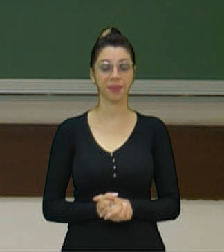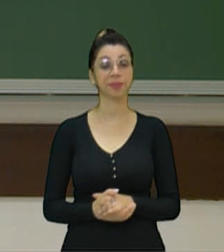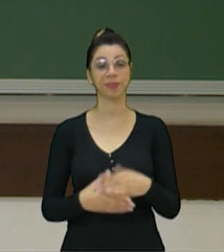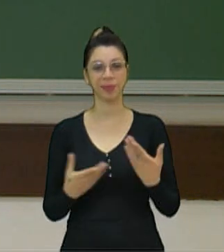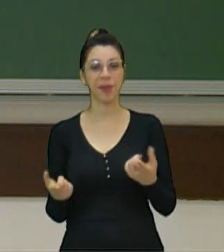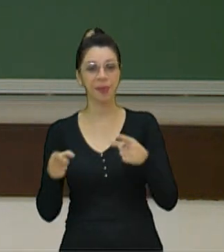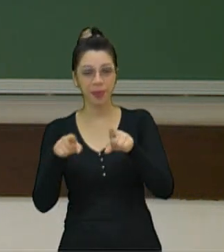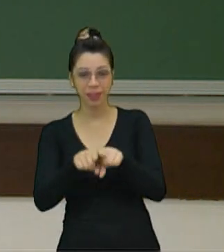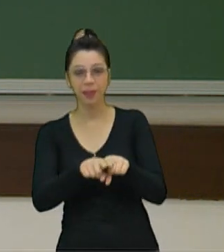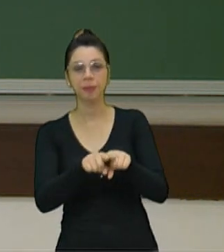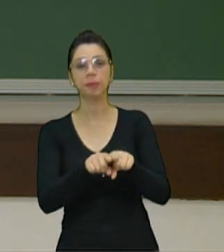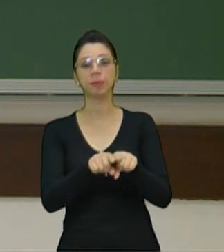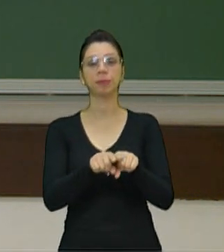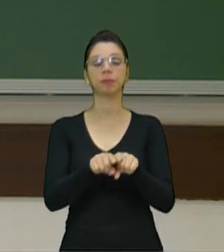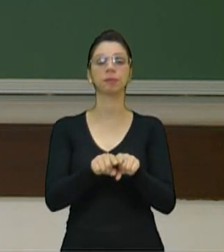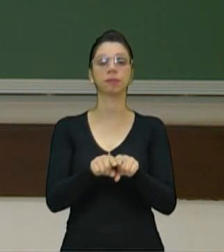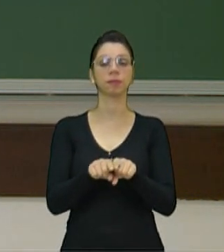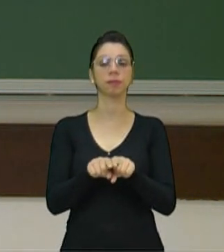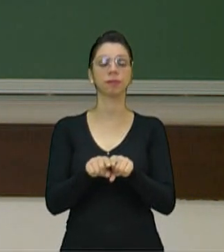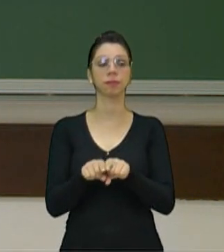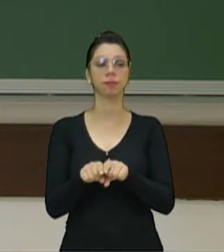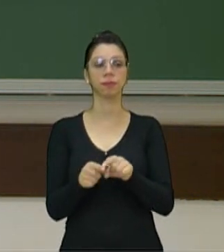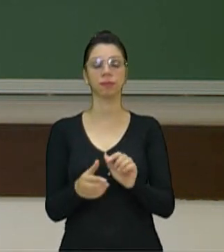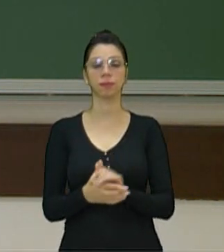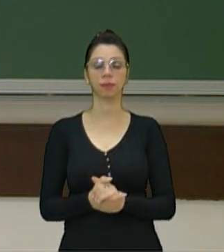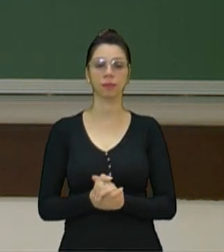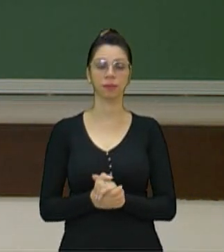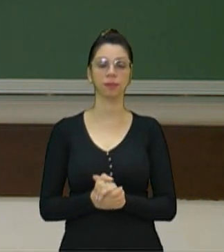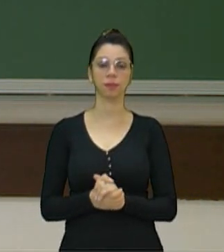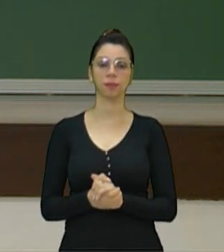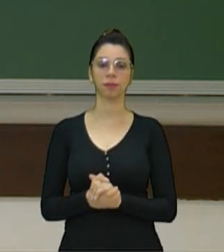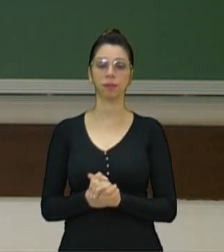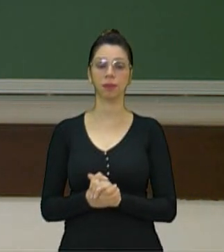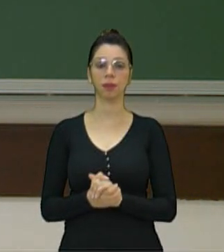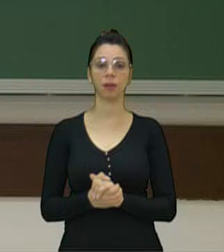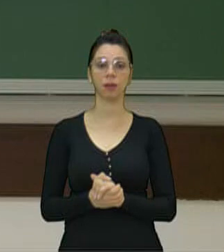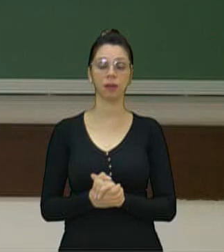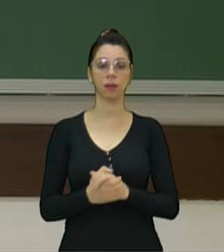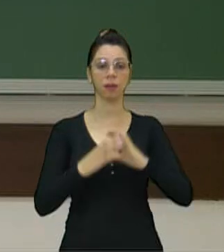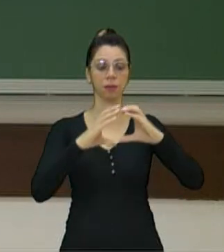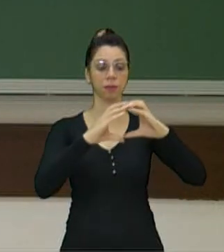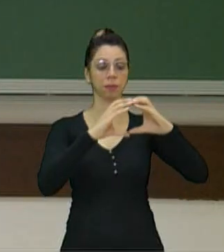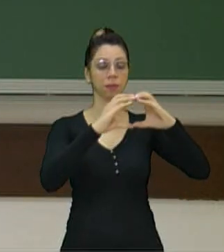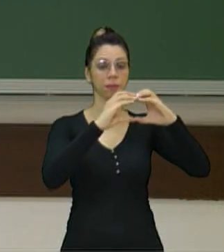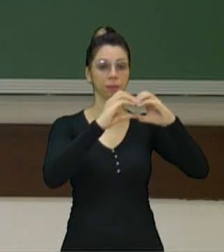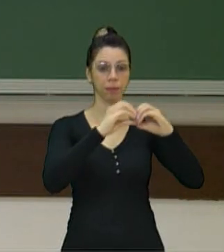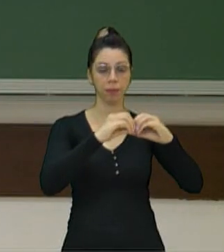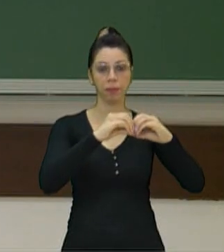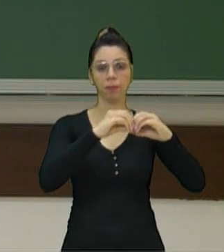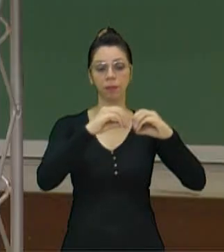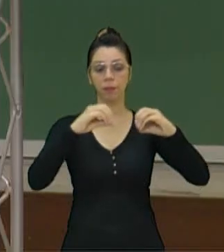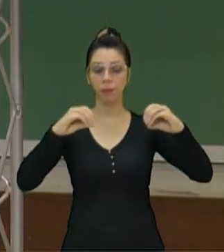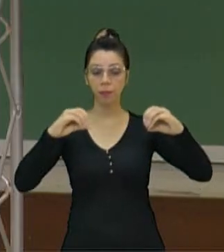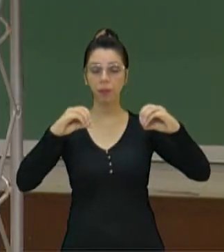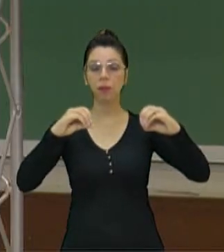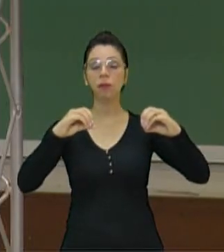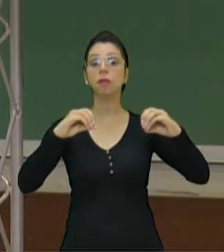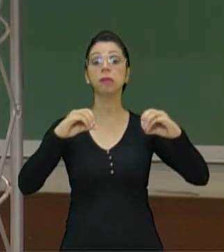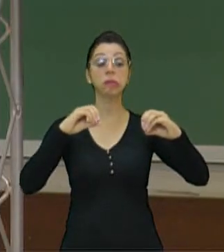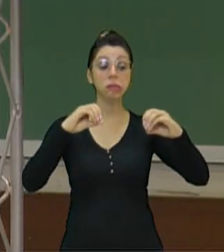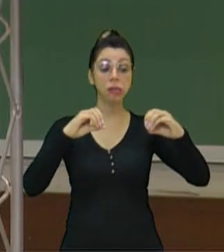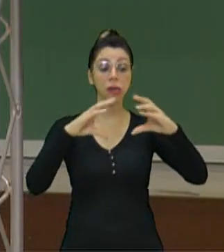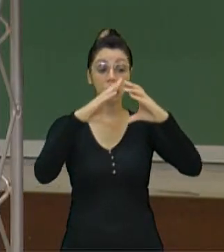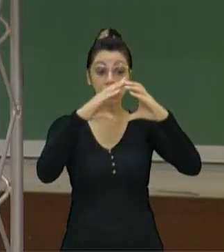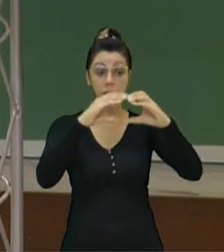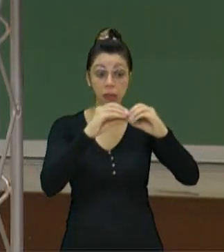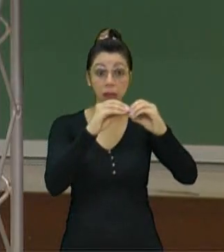Então vamos lá, gente. Primeiro, progenitor que vai sofrer divisão binária, se ele sofrer essa mutação, ele